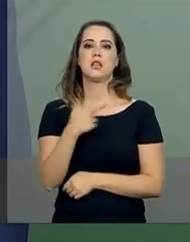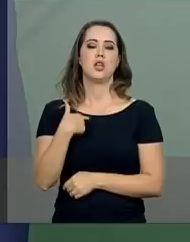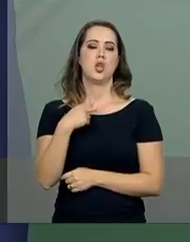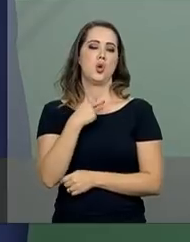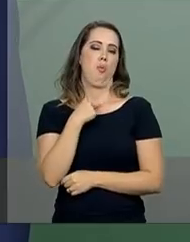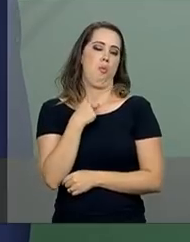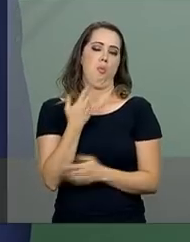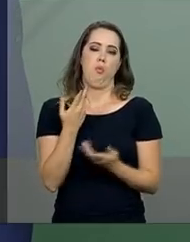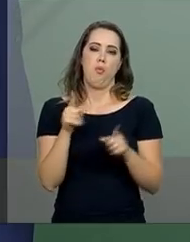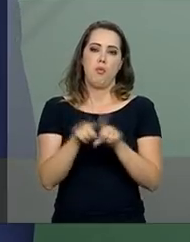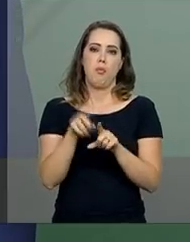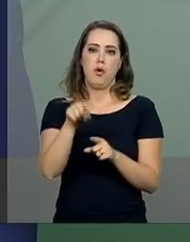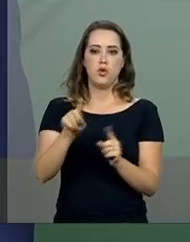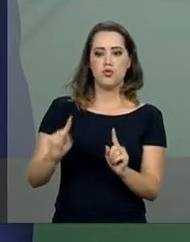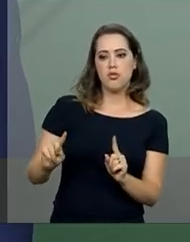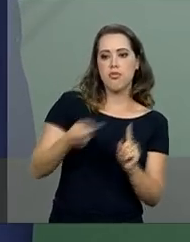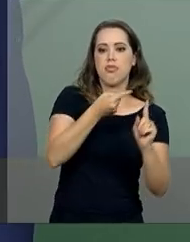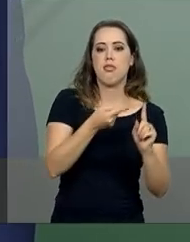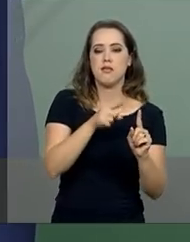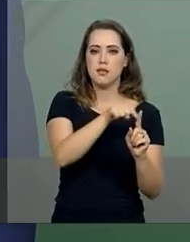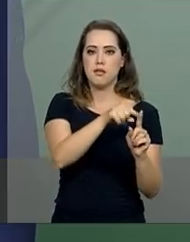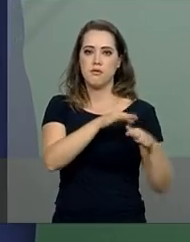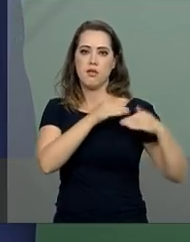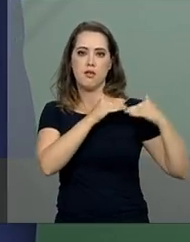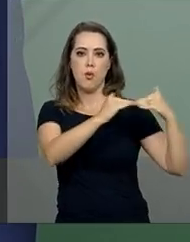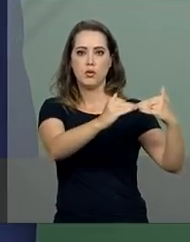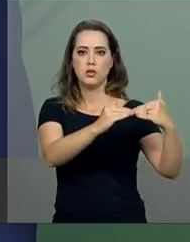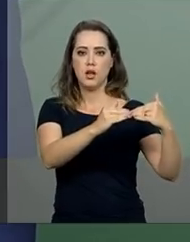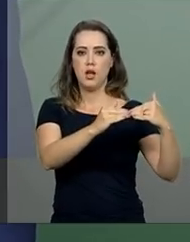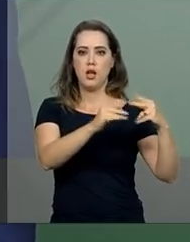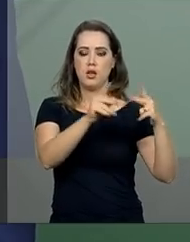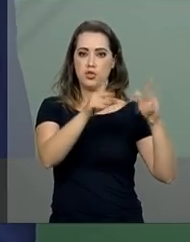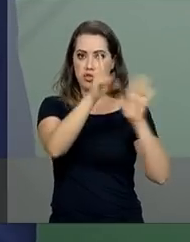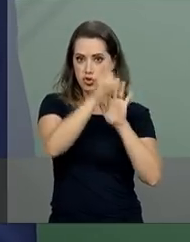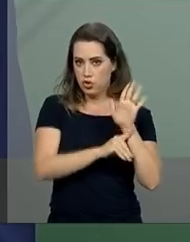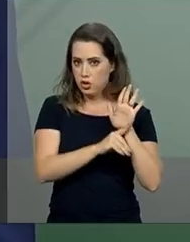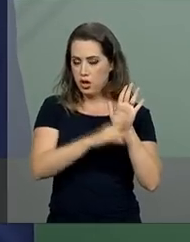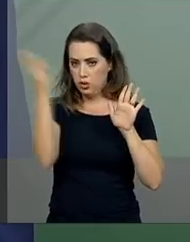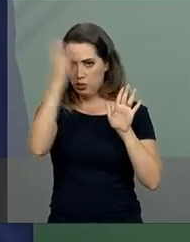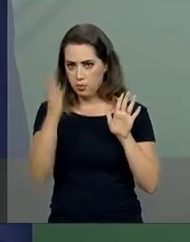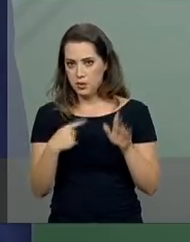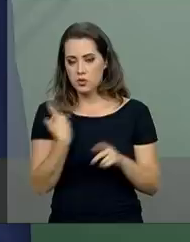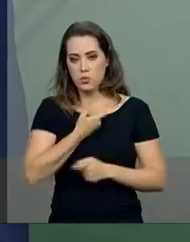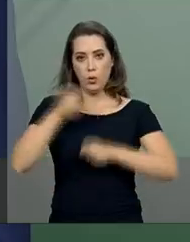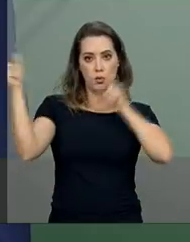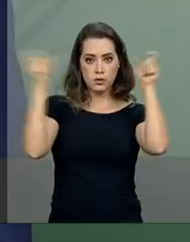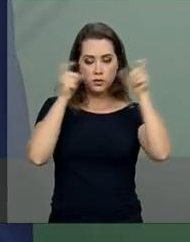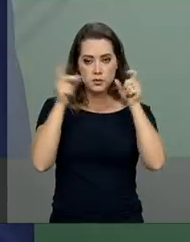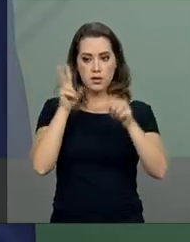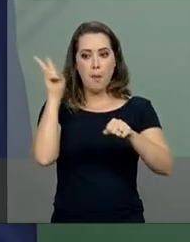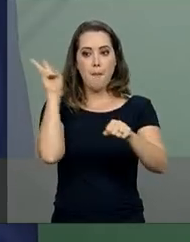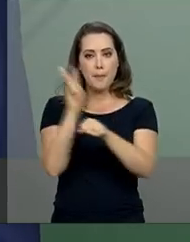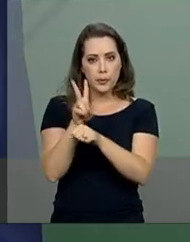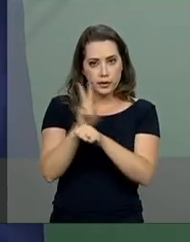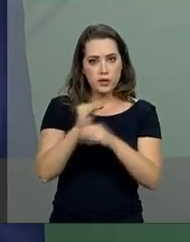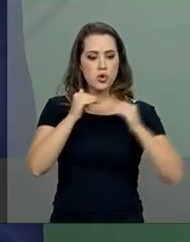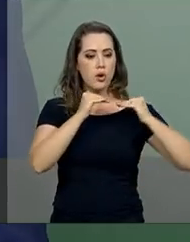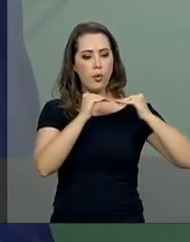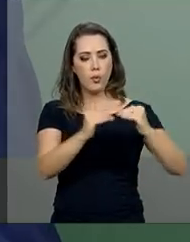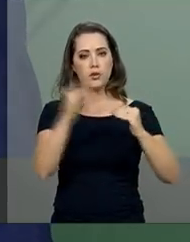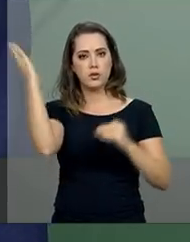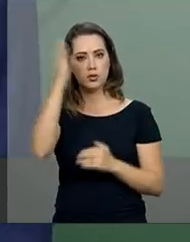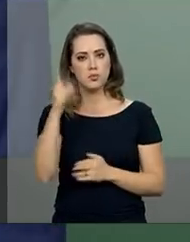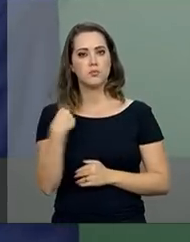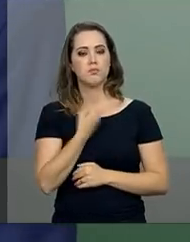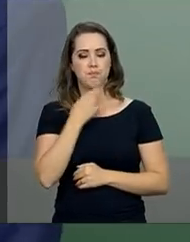a desafiar a democracia no brasil nós estamos atentos a defender a democracia no brasil